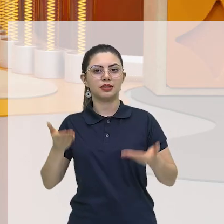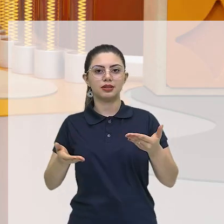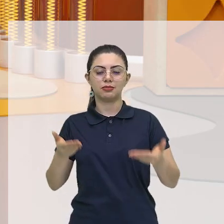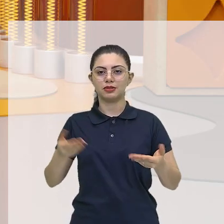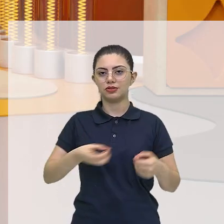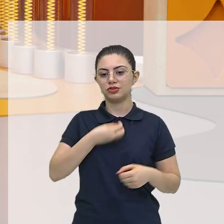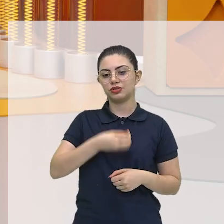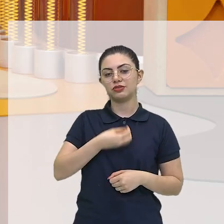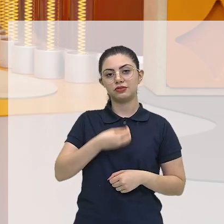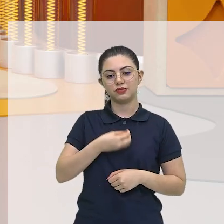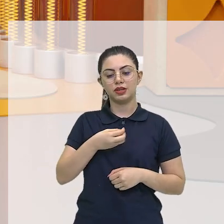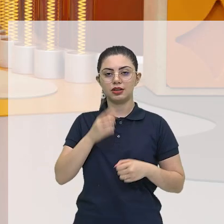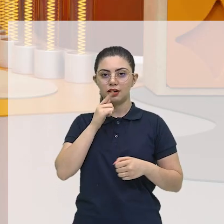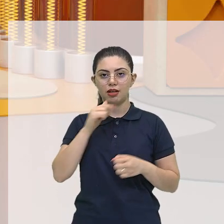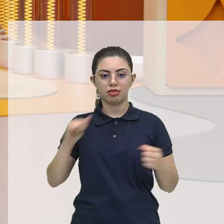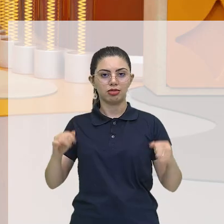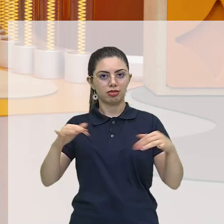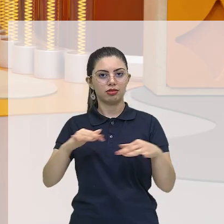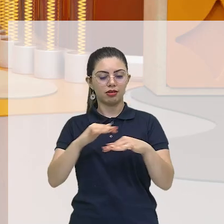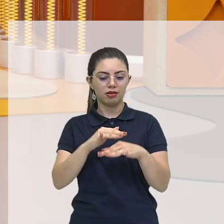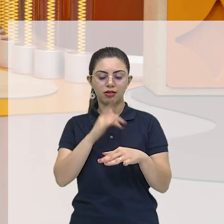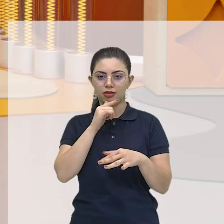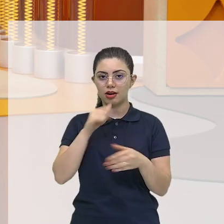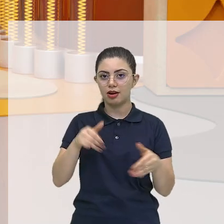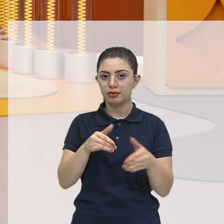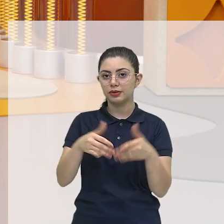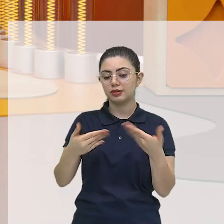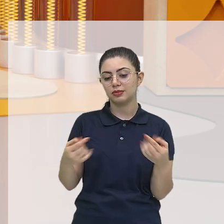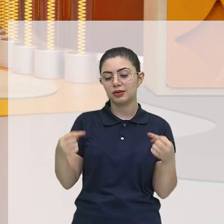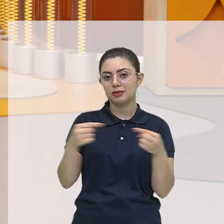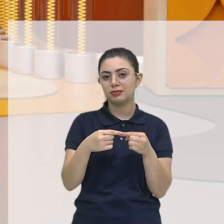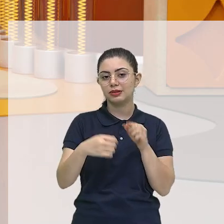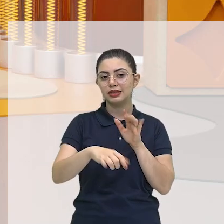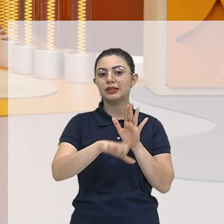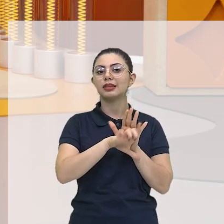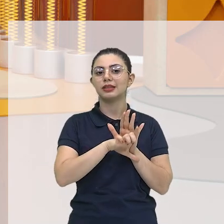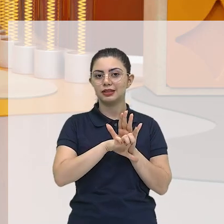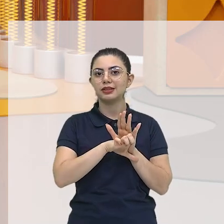ecossistemas aquáticos. E isso vai estar ligado a uma legislação.